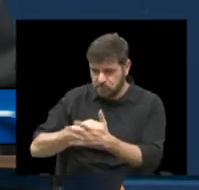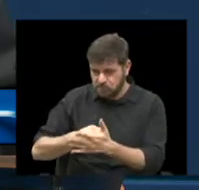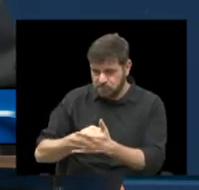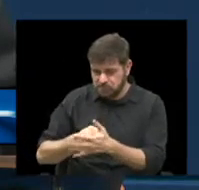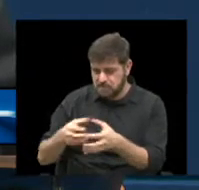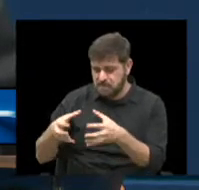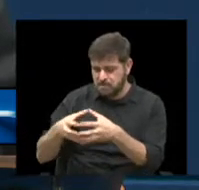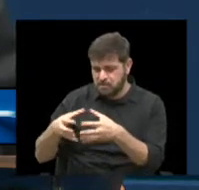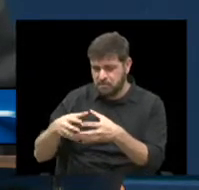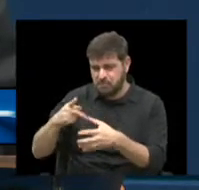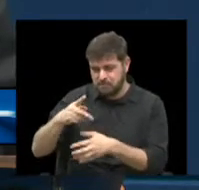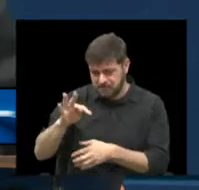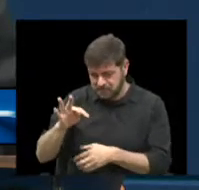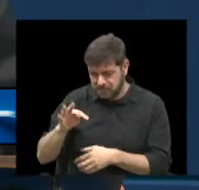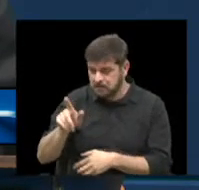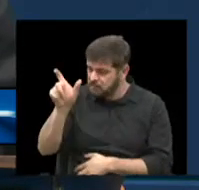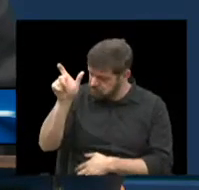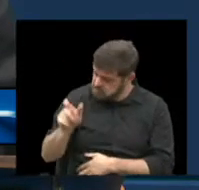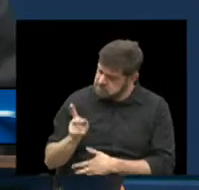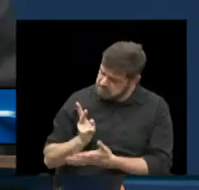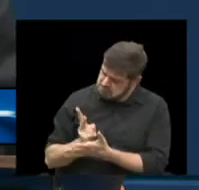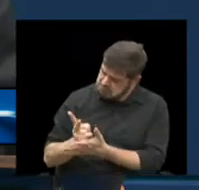partido, e assim tem que ser.